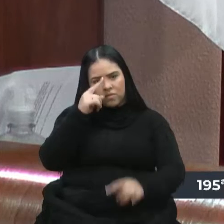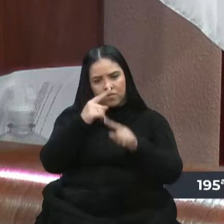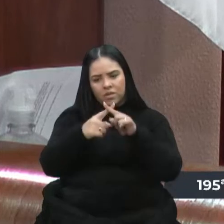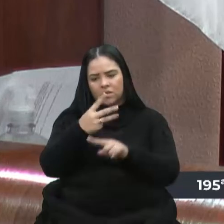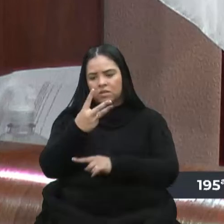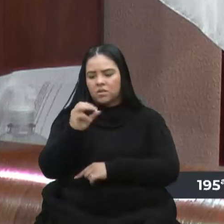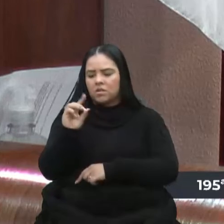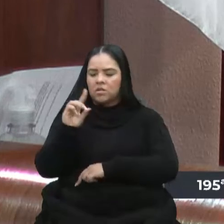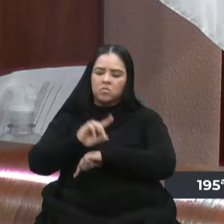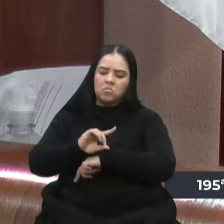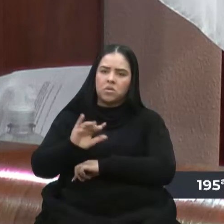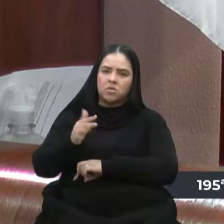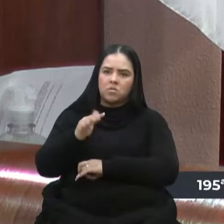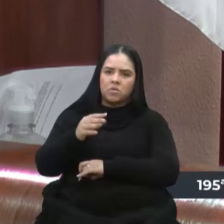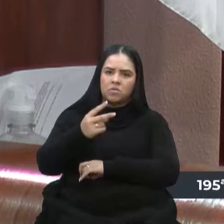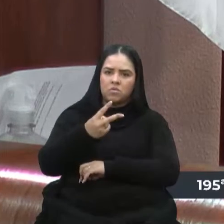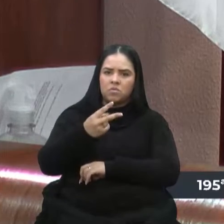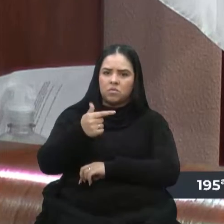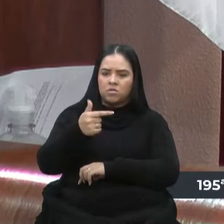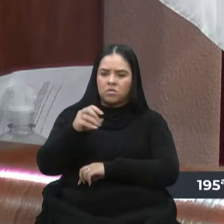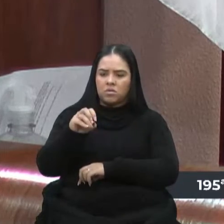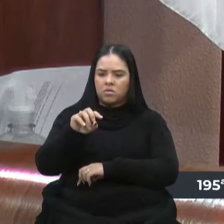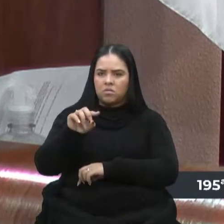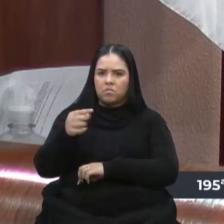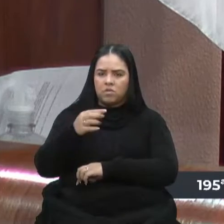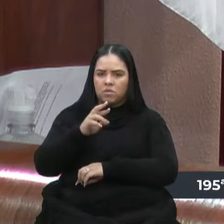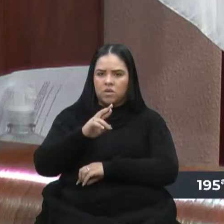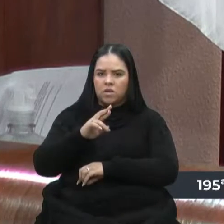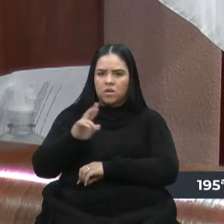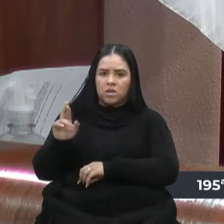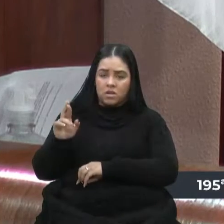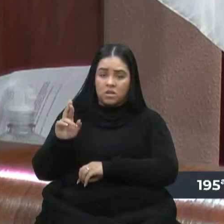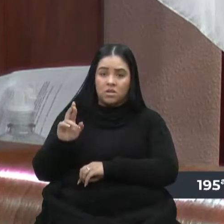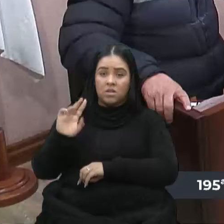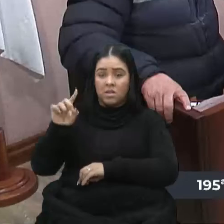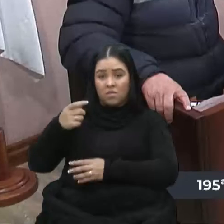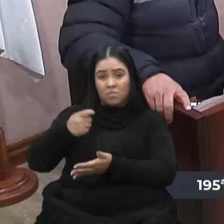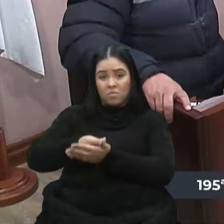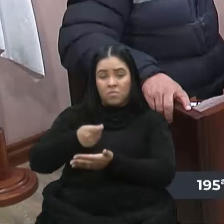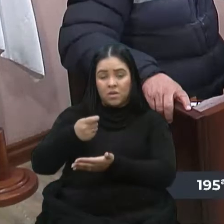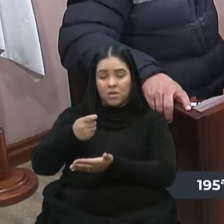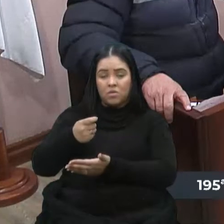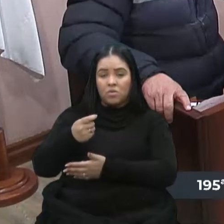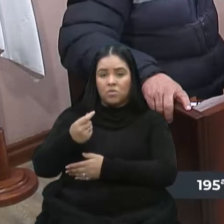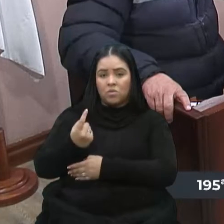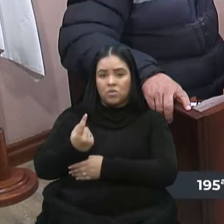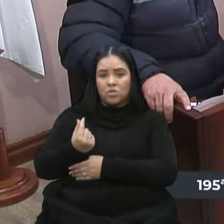30 dias, uma média de 270 mil reais que sai do subsídio, certo?